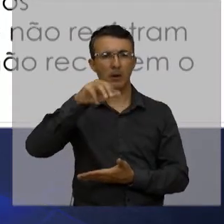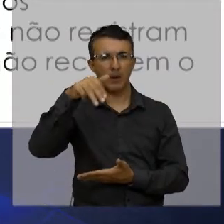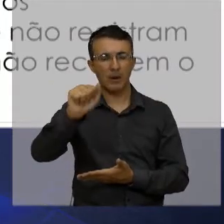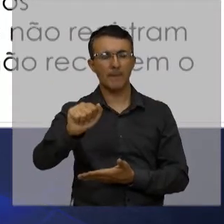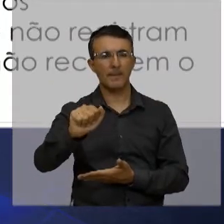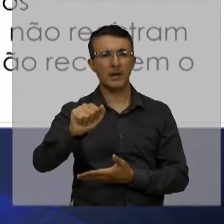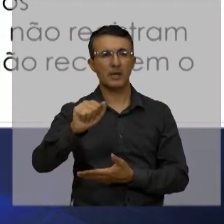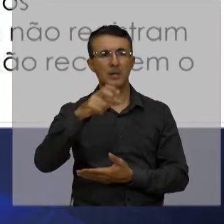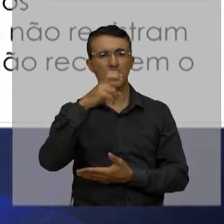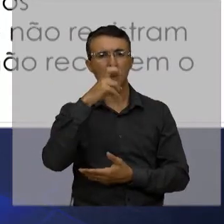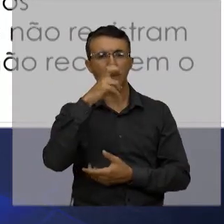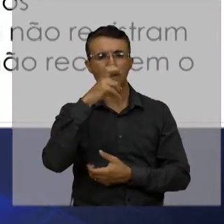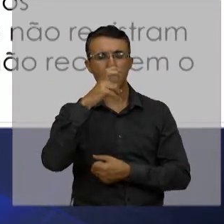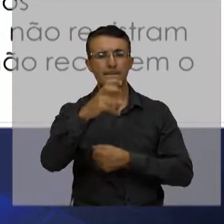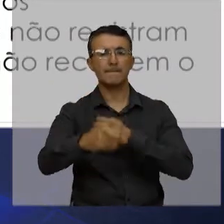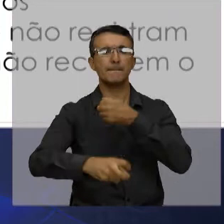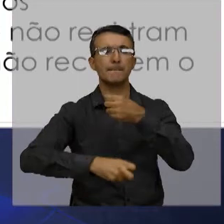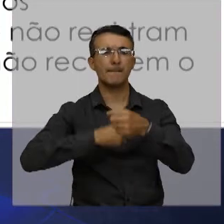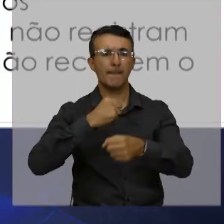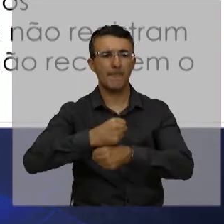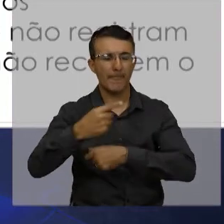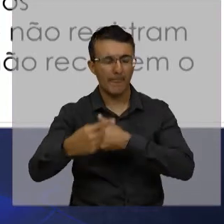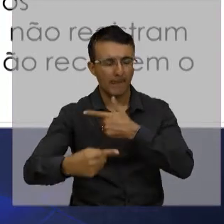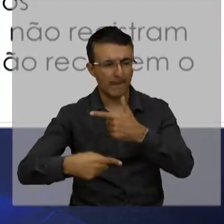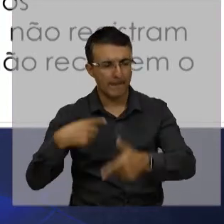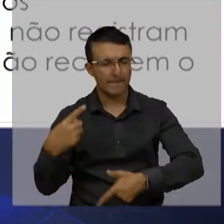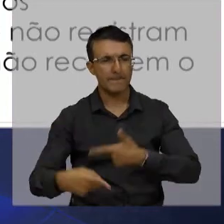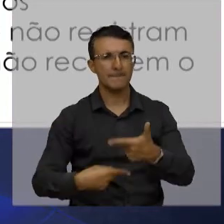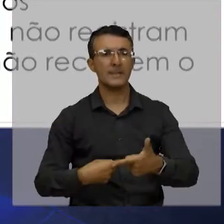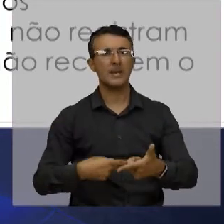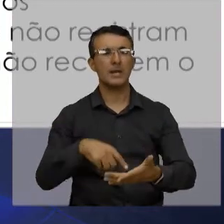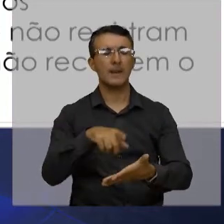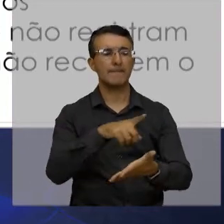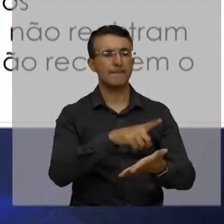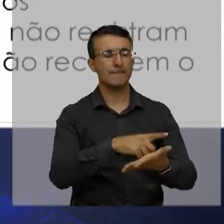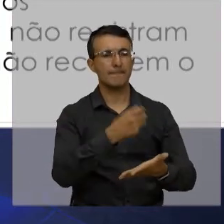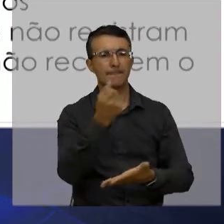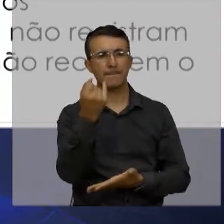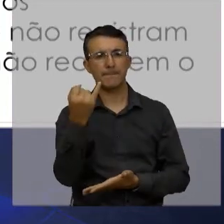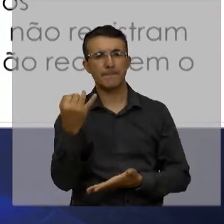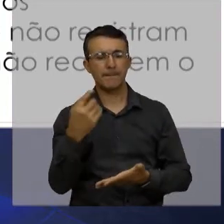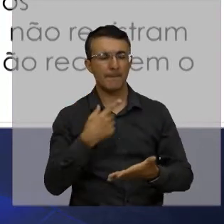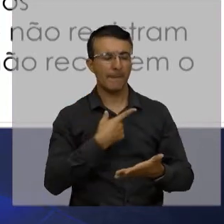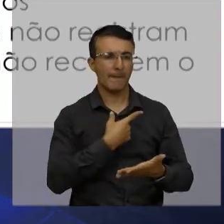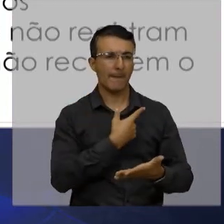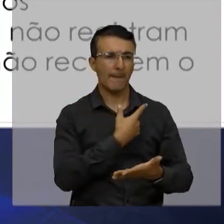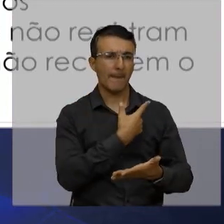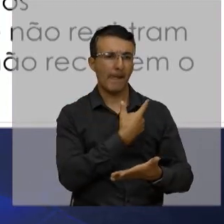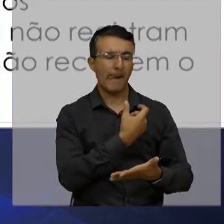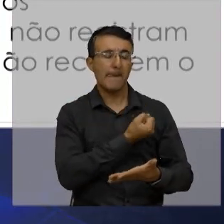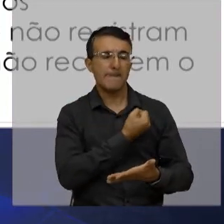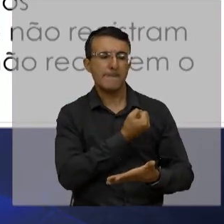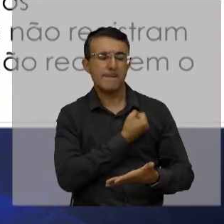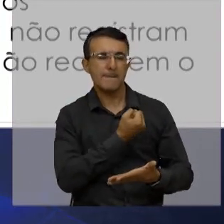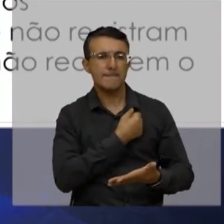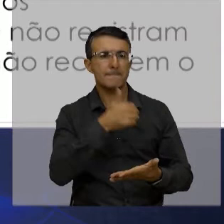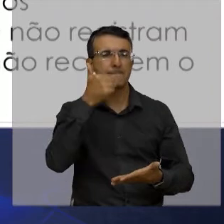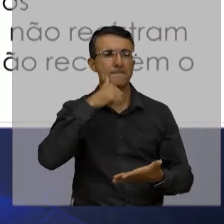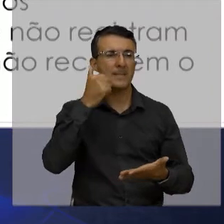anos depois, o número de trabalhadoras com registro em carteira não chega a